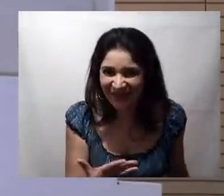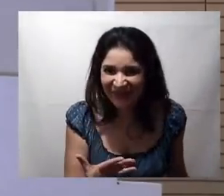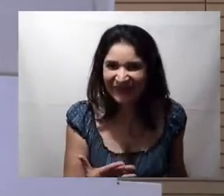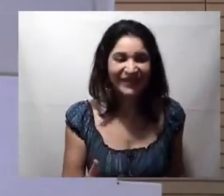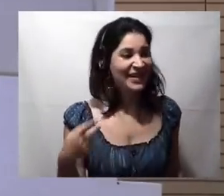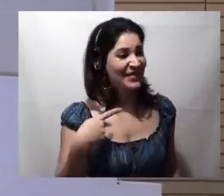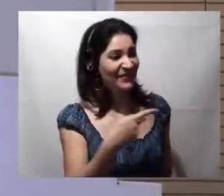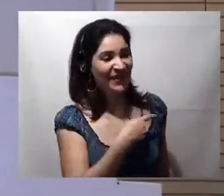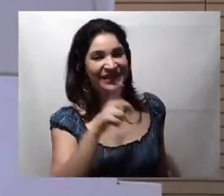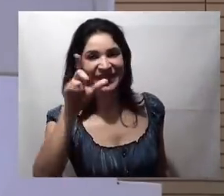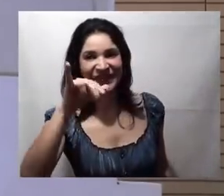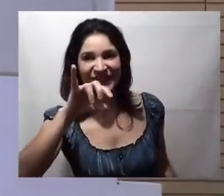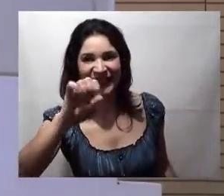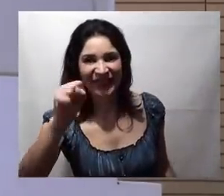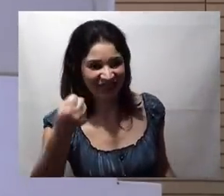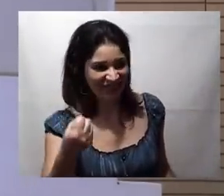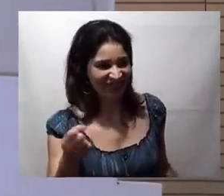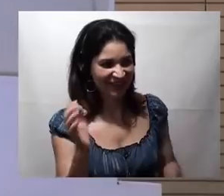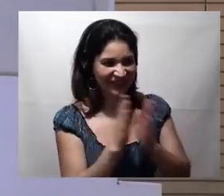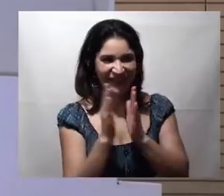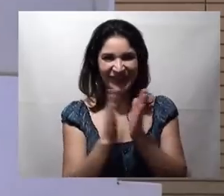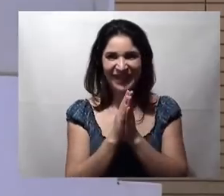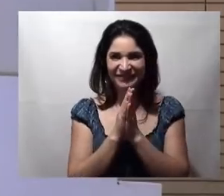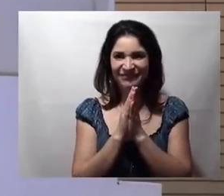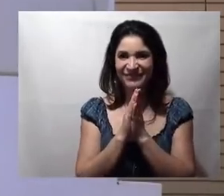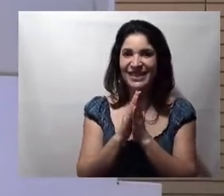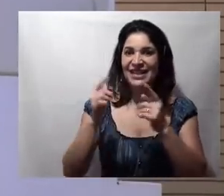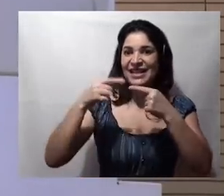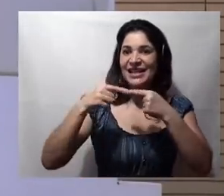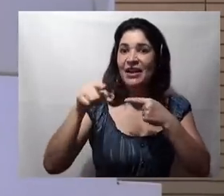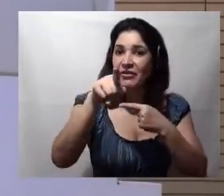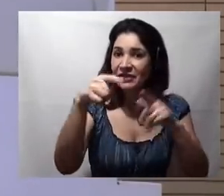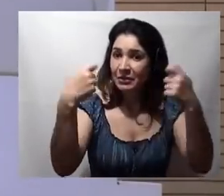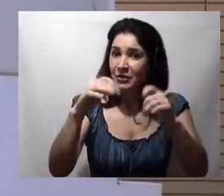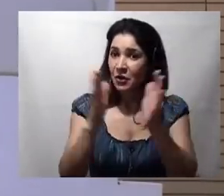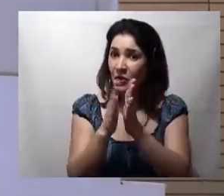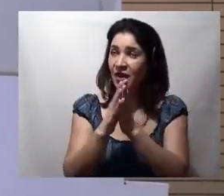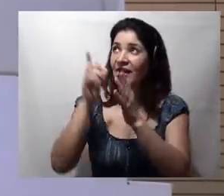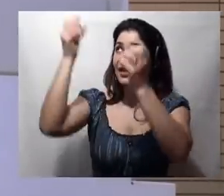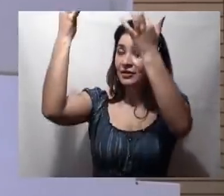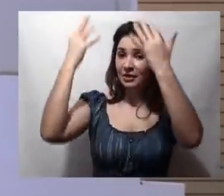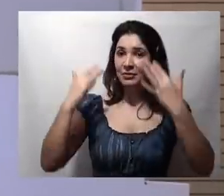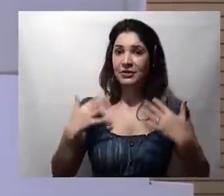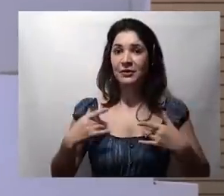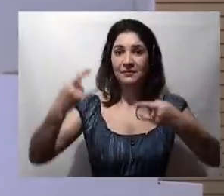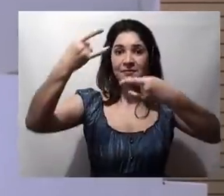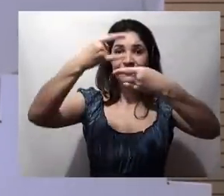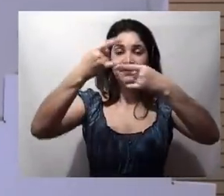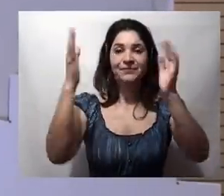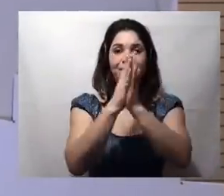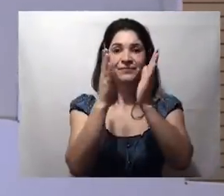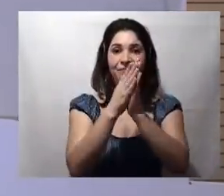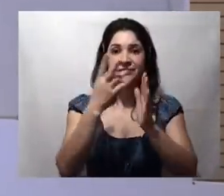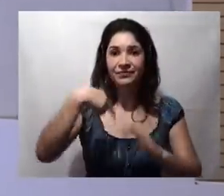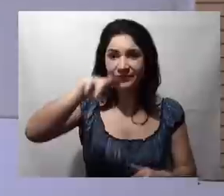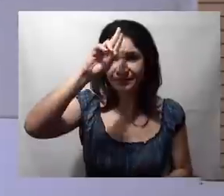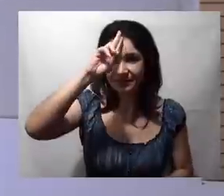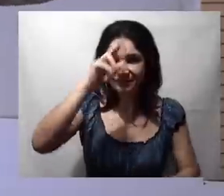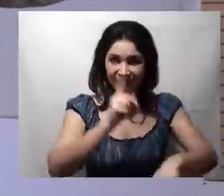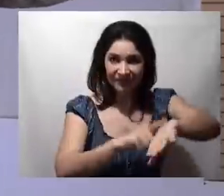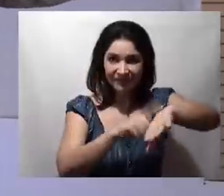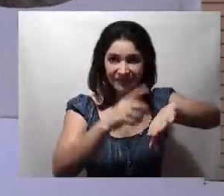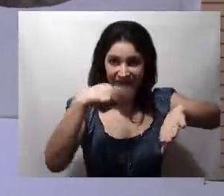pastor visão para olhar ó essa semana vocês orar por mim em live de oração meio dia